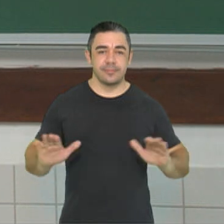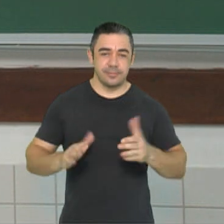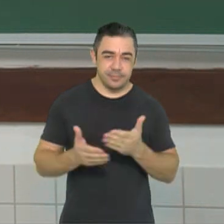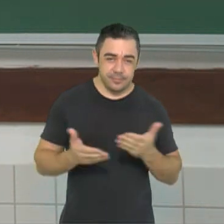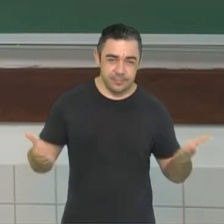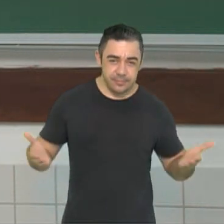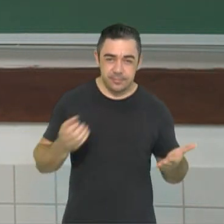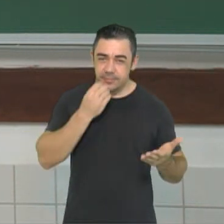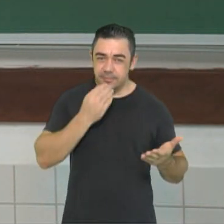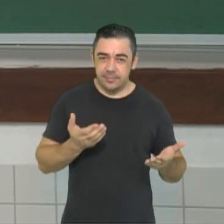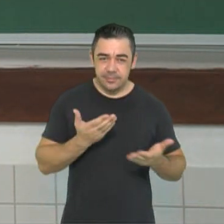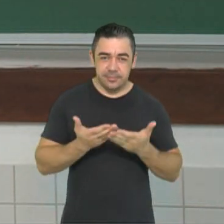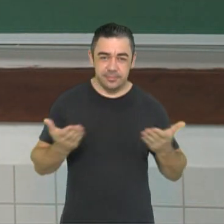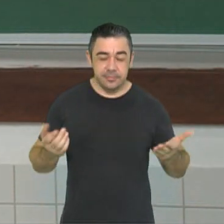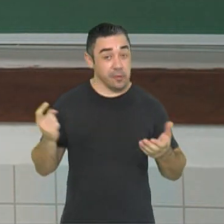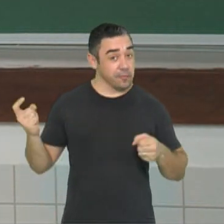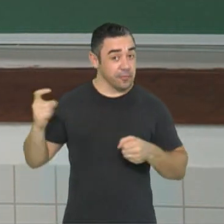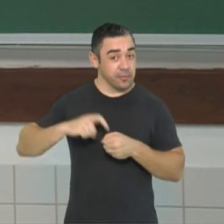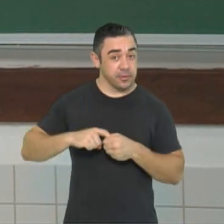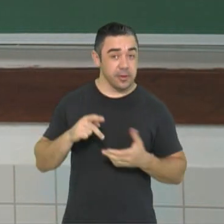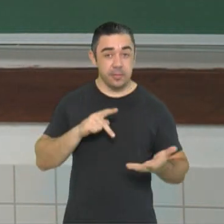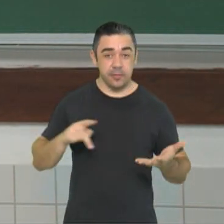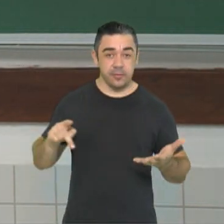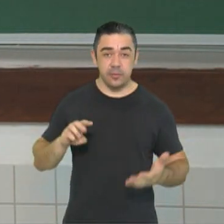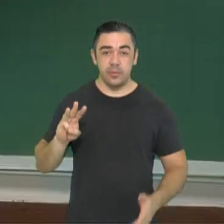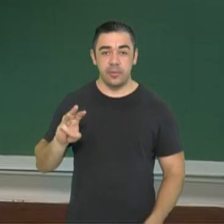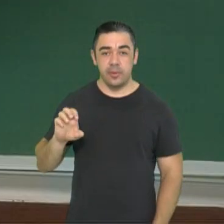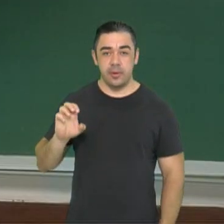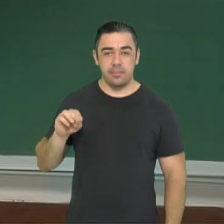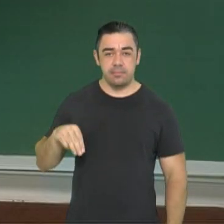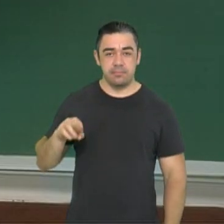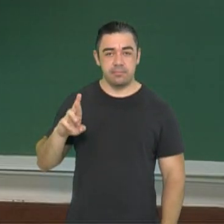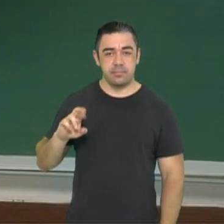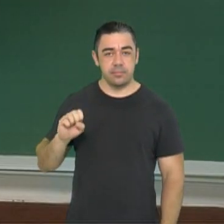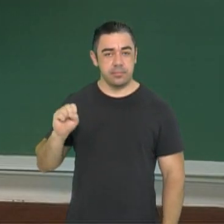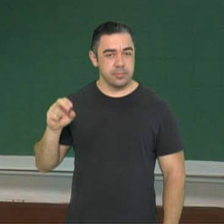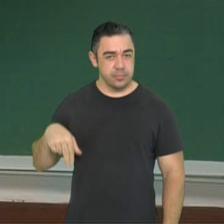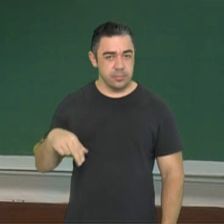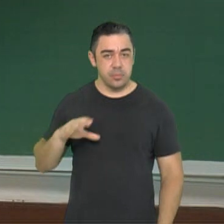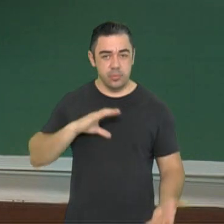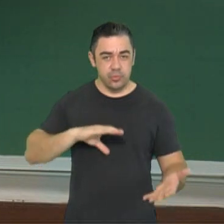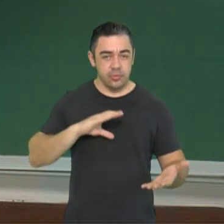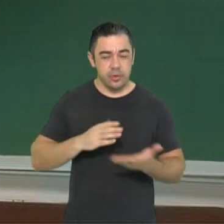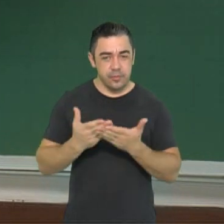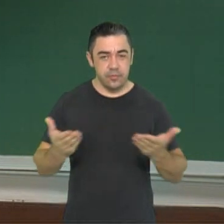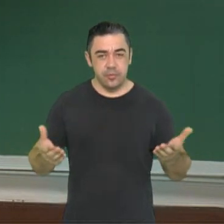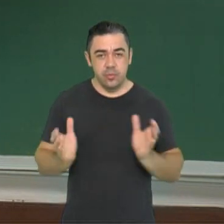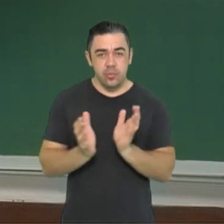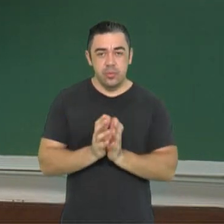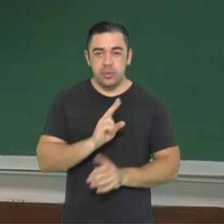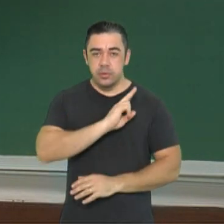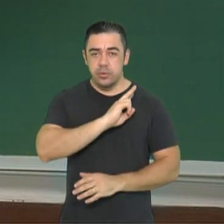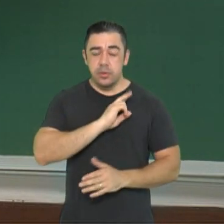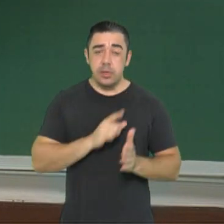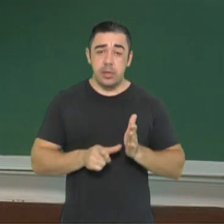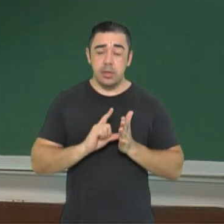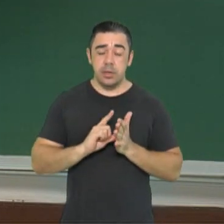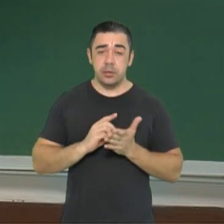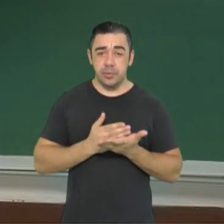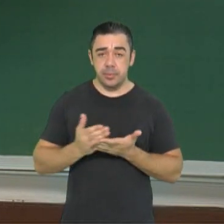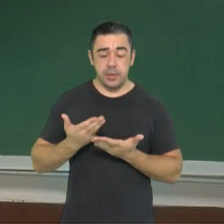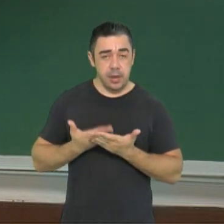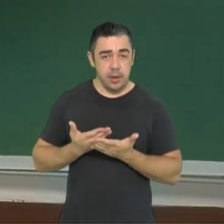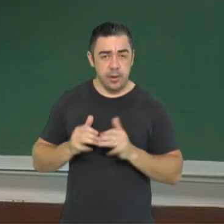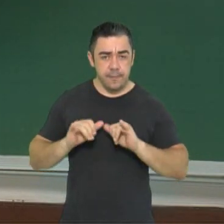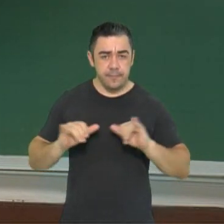Olá pessoal, tudo bem com vocês? Estou de volta, professor Emerson, para trabalhar língua portuguesa com vocês da segunda série. Antes de iniciar a aula,